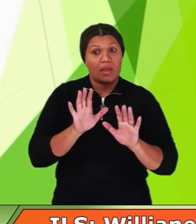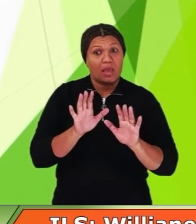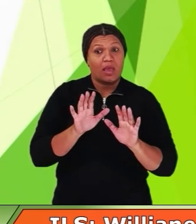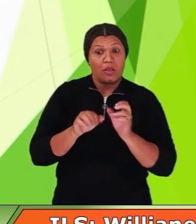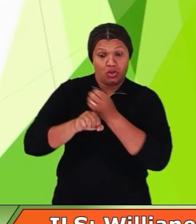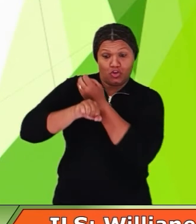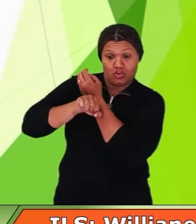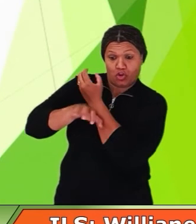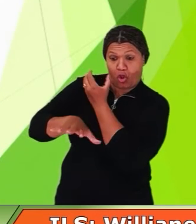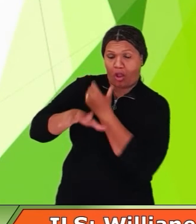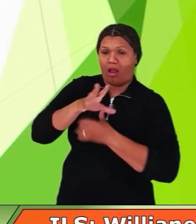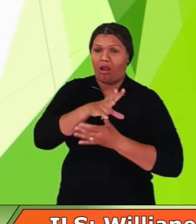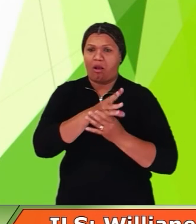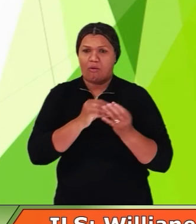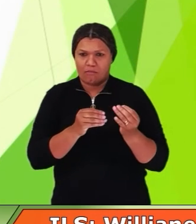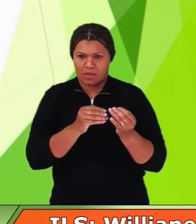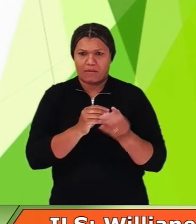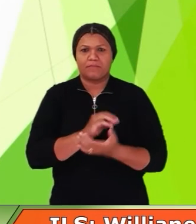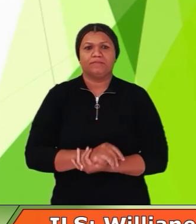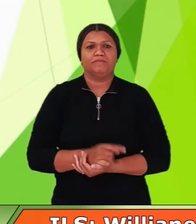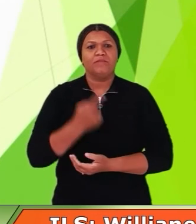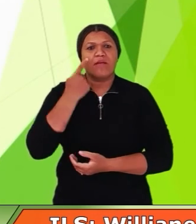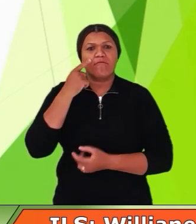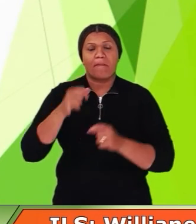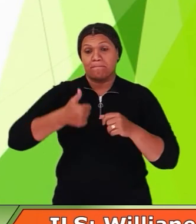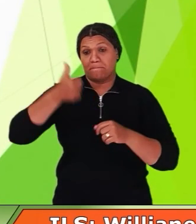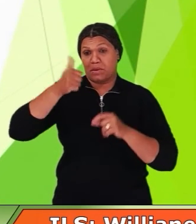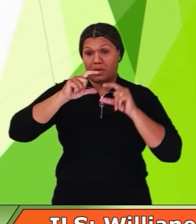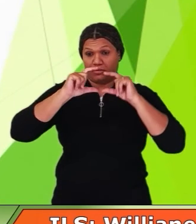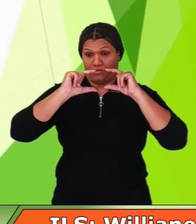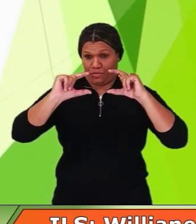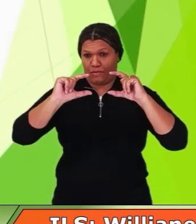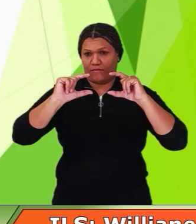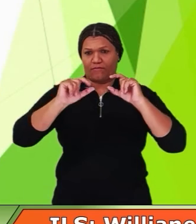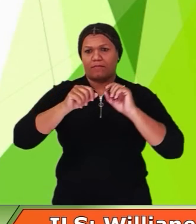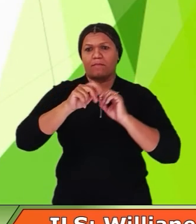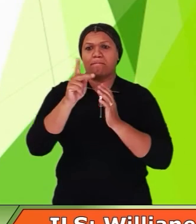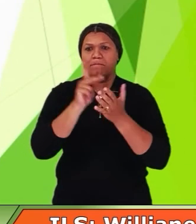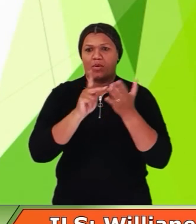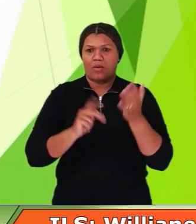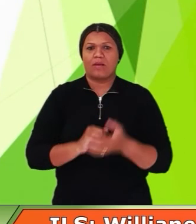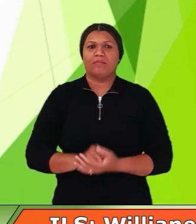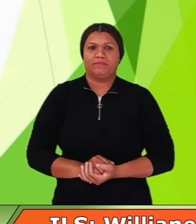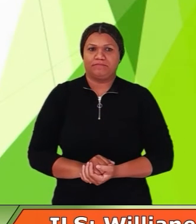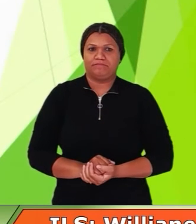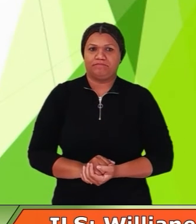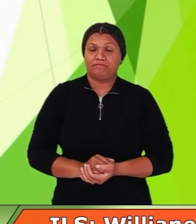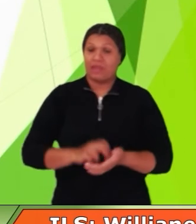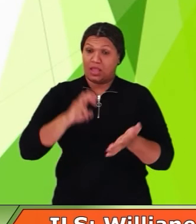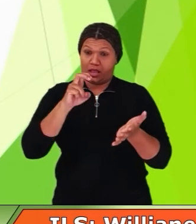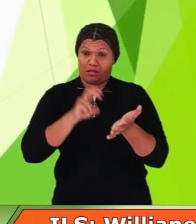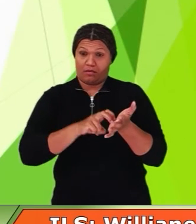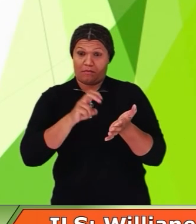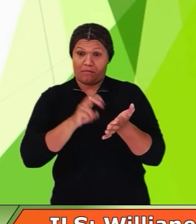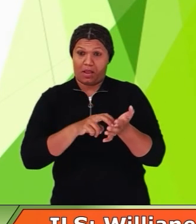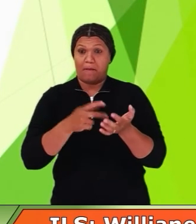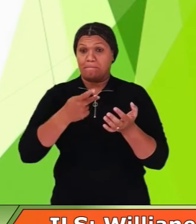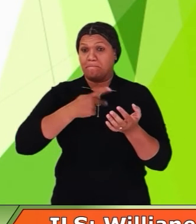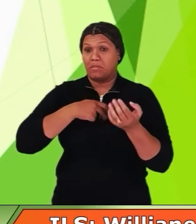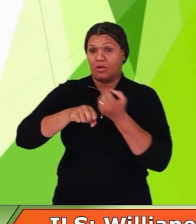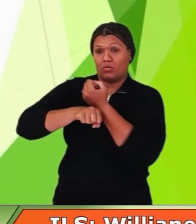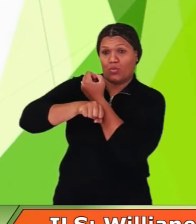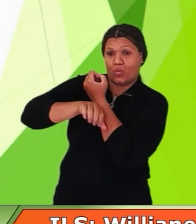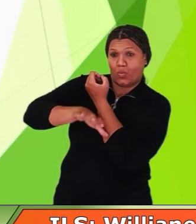menino vamos observar a primeira estrofe do poema Vou reler dem manhã a minha